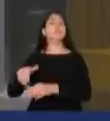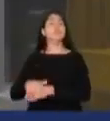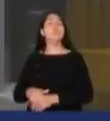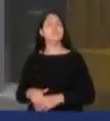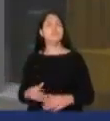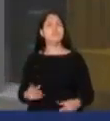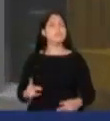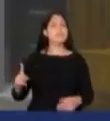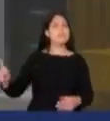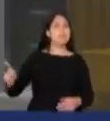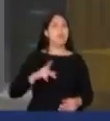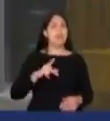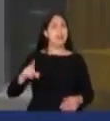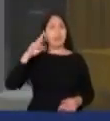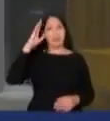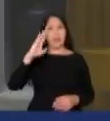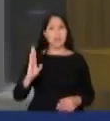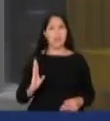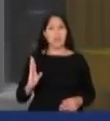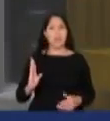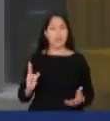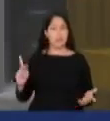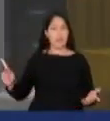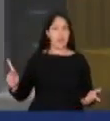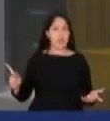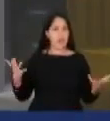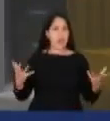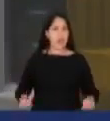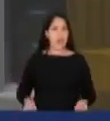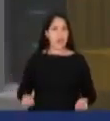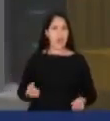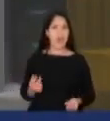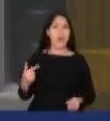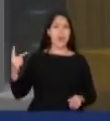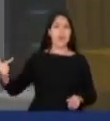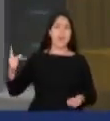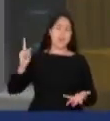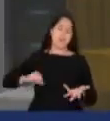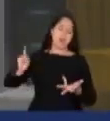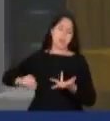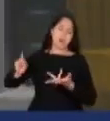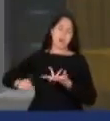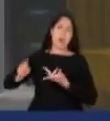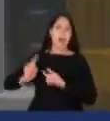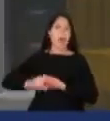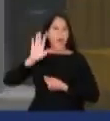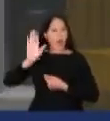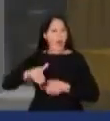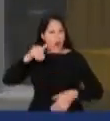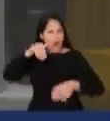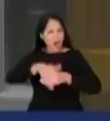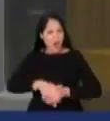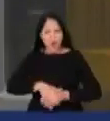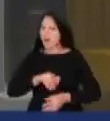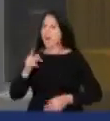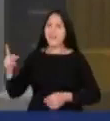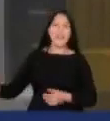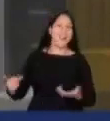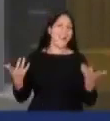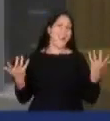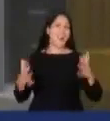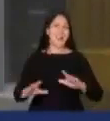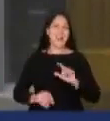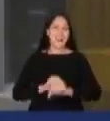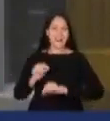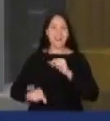com as urnas eletrônicas, embora tenha sido eleito por elas diversas vezes. Mas ele não se conforma é com as eleições, é com o resultado que lhe